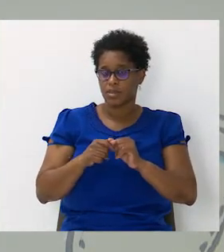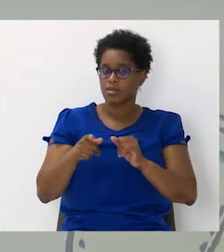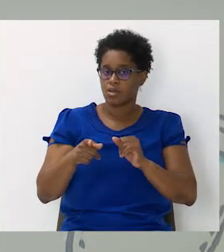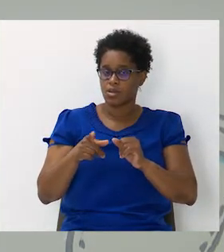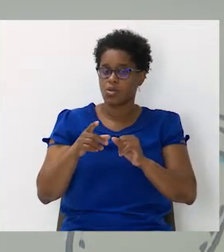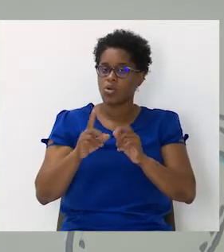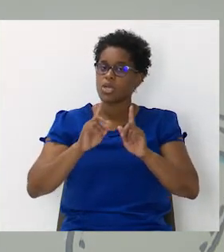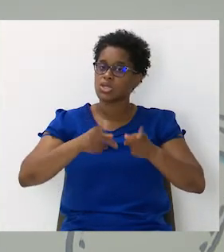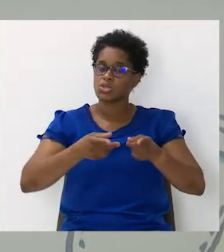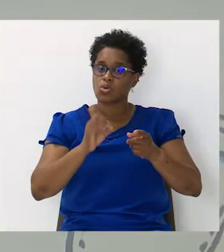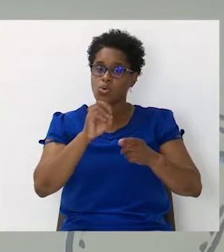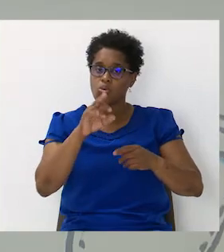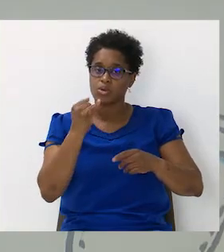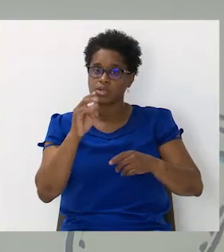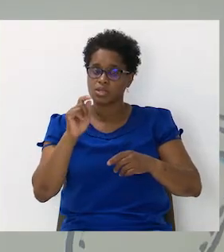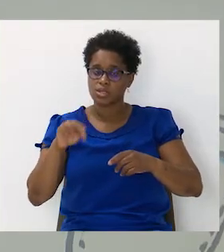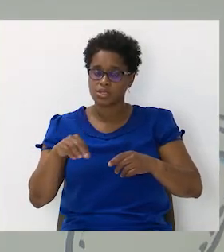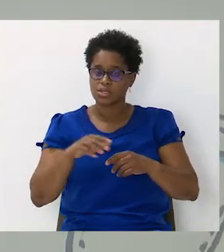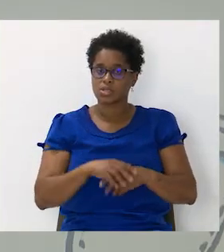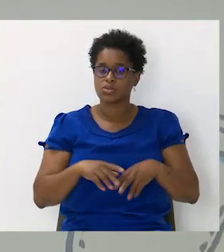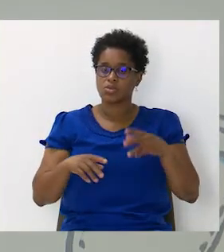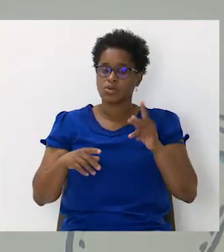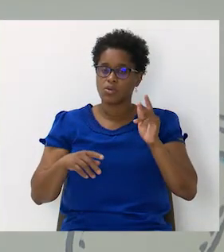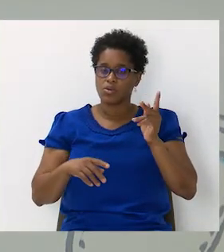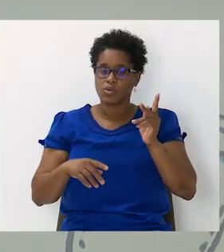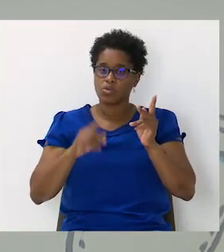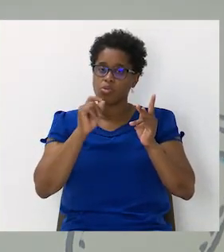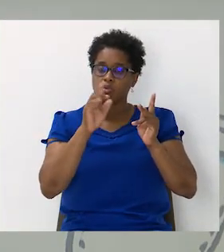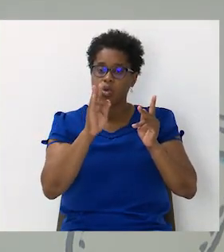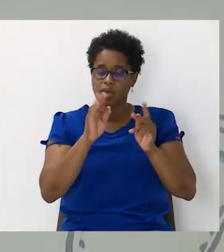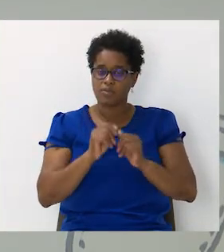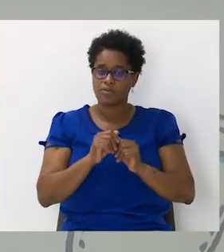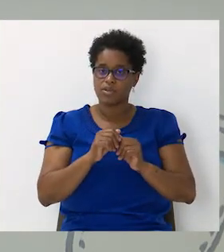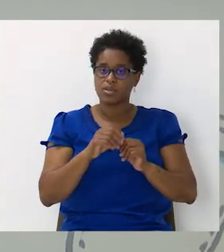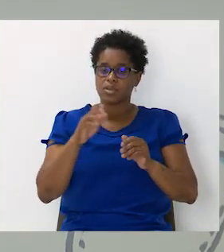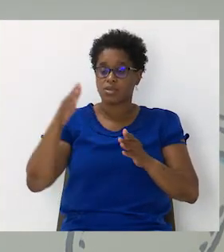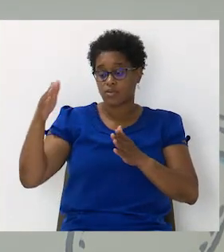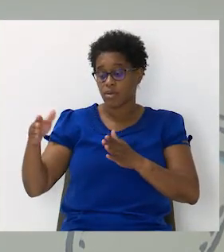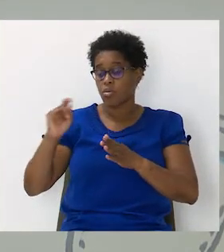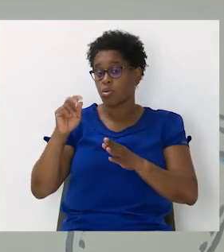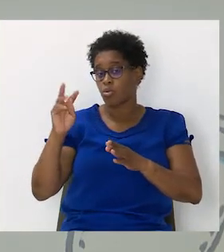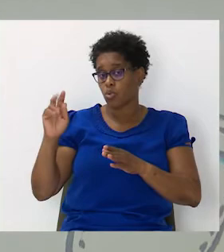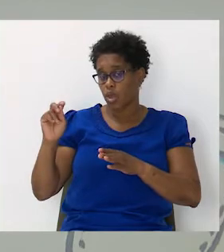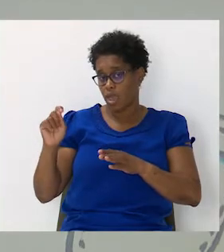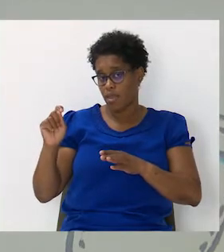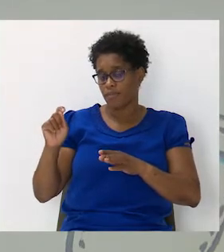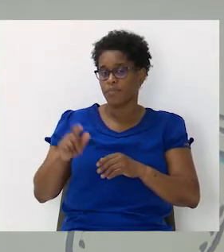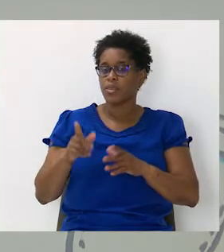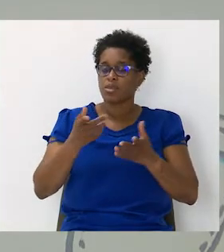Origem de vetor é no ponto F, a extremidade é no ponto E. Então vamos